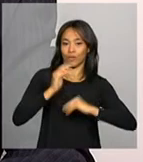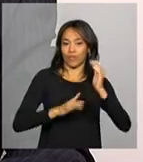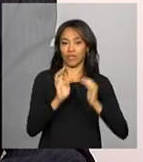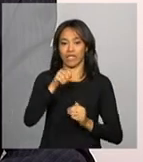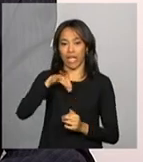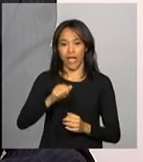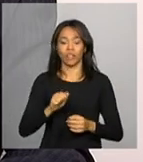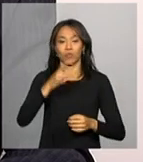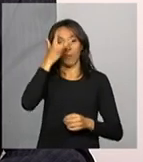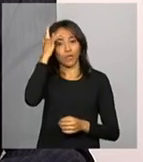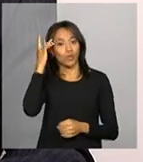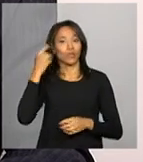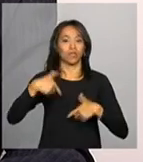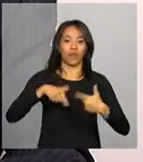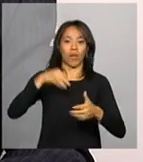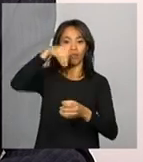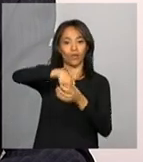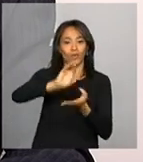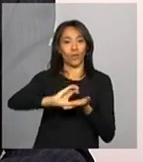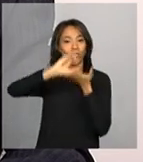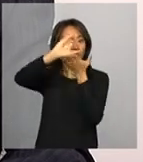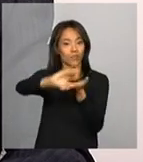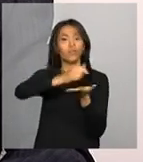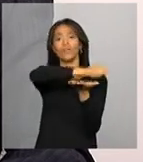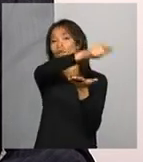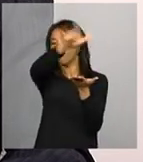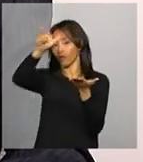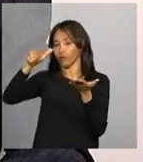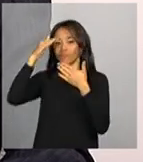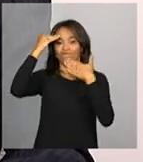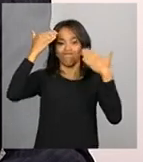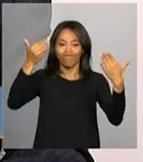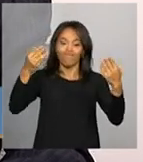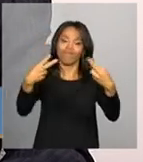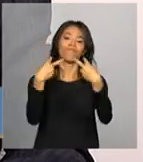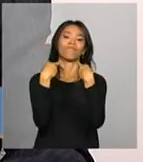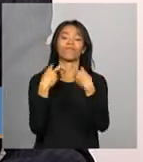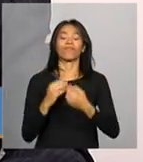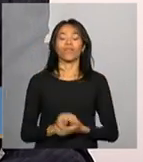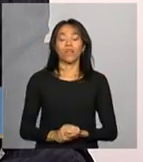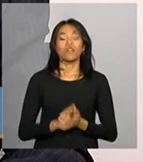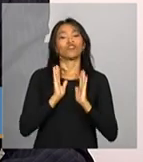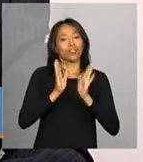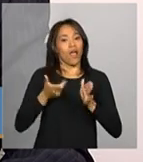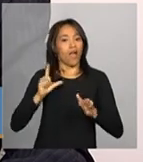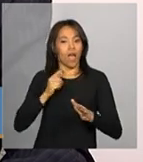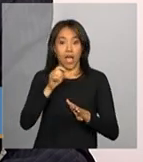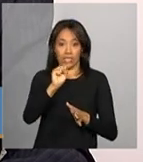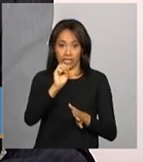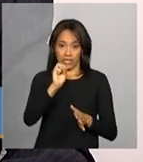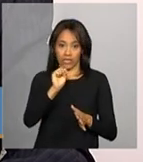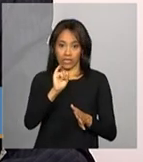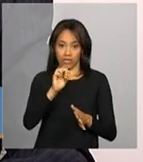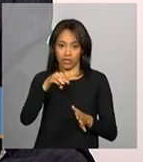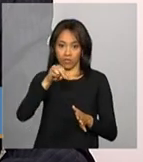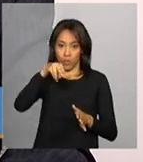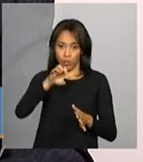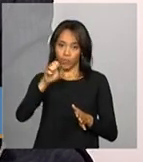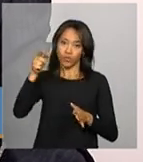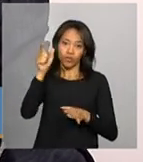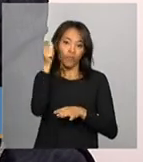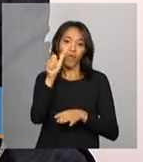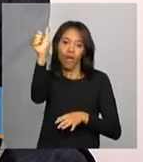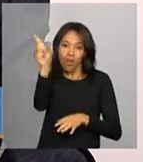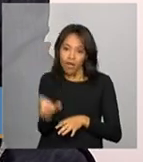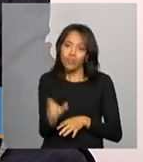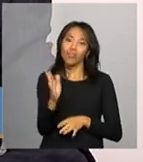conselheiros e gestores e técnicos também da área dos Estados de fato como Simone havia colocado agora e você